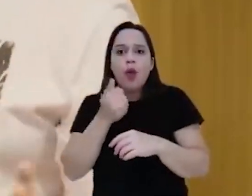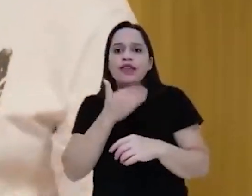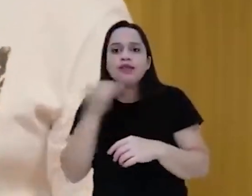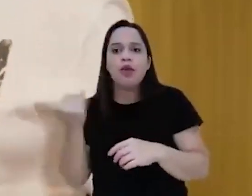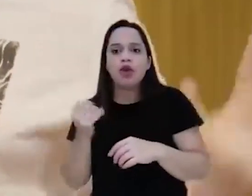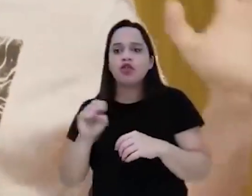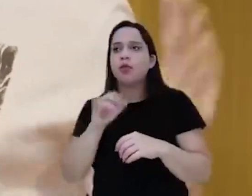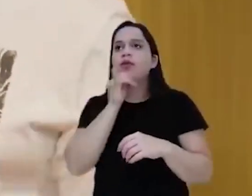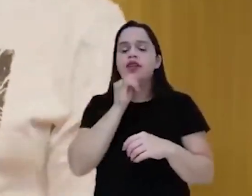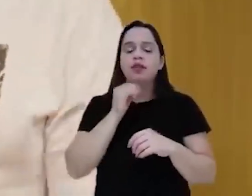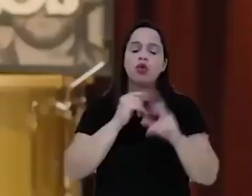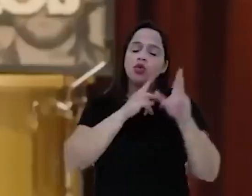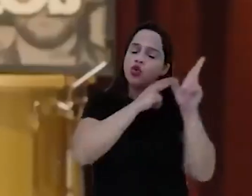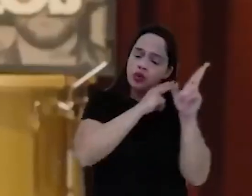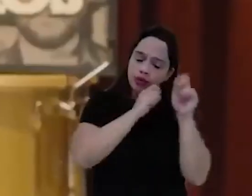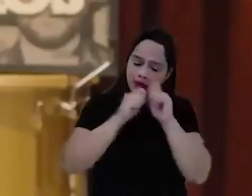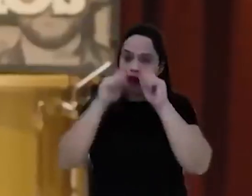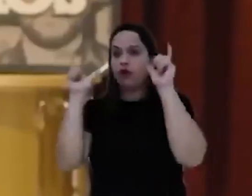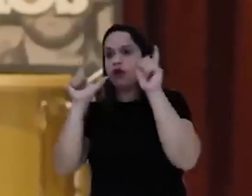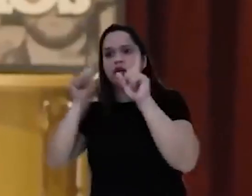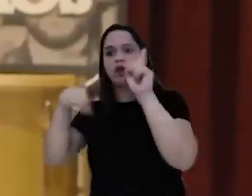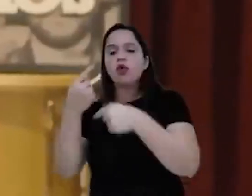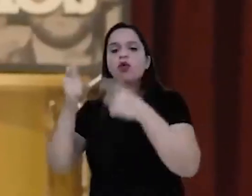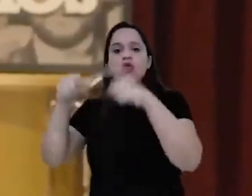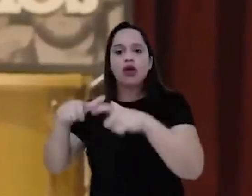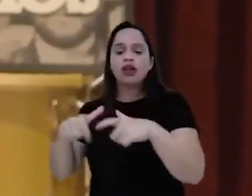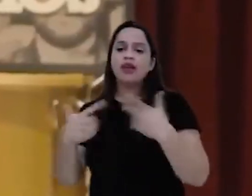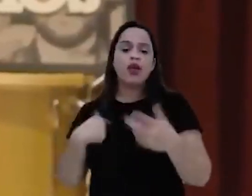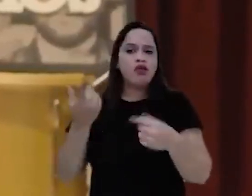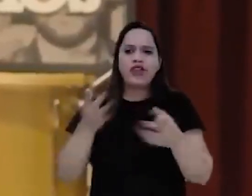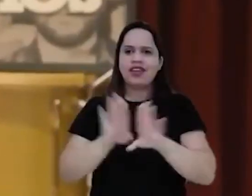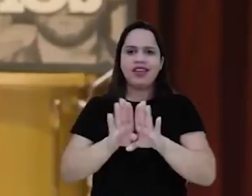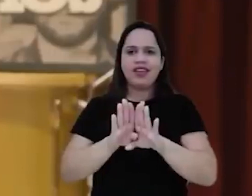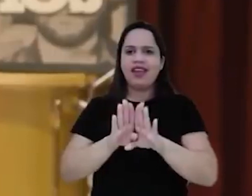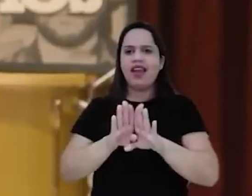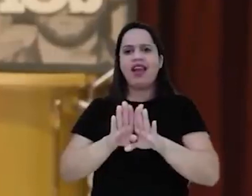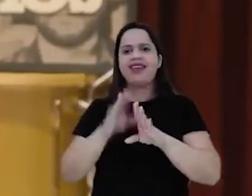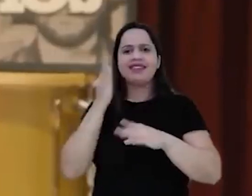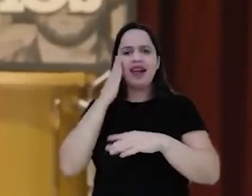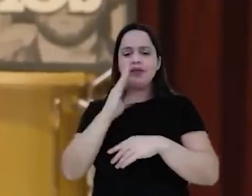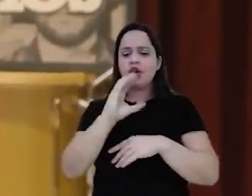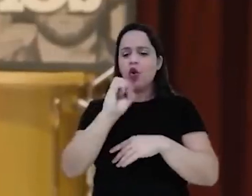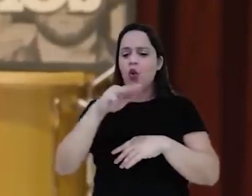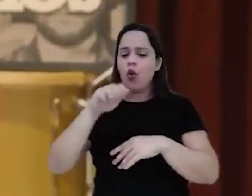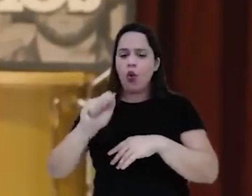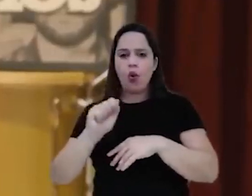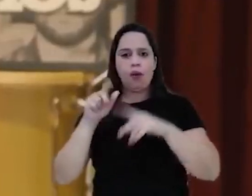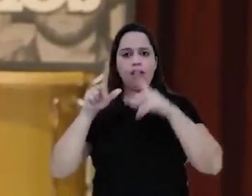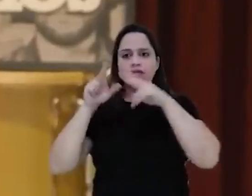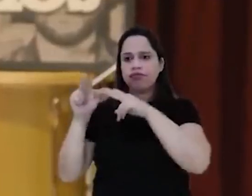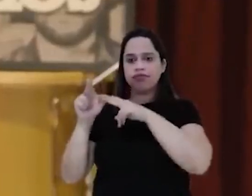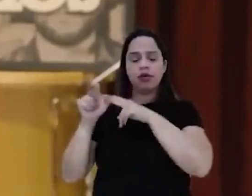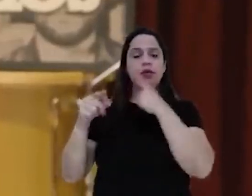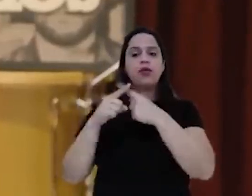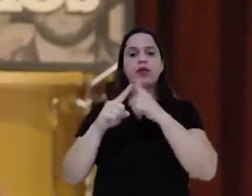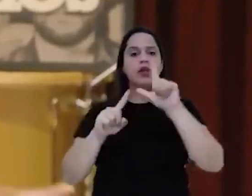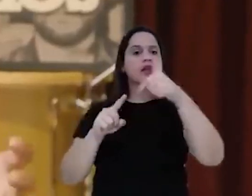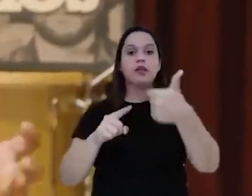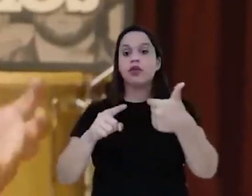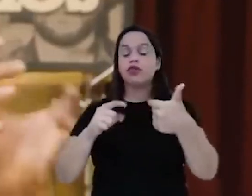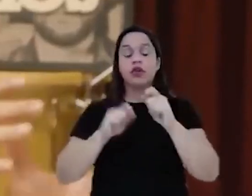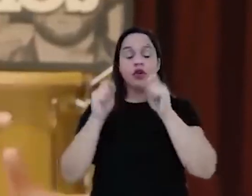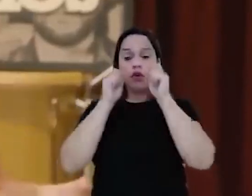dormir e acordei estava em outro lugar cara eu fiquei 5 para 6 dias em Como assim quando eu acordo eu é que na verdade eu sempre falo